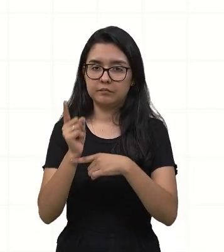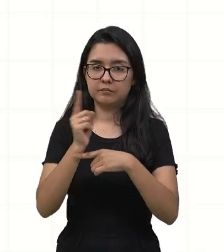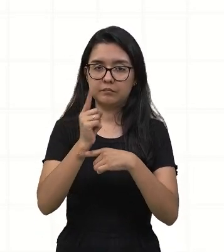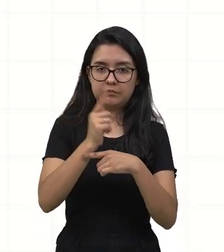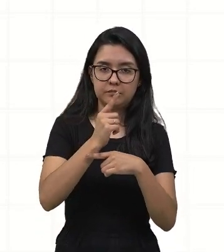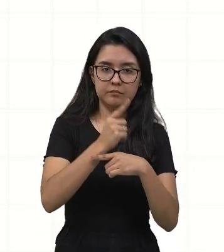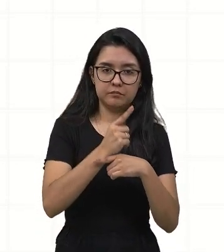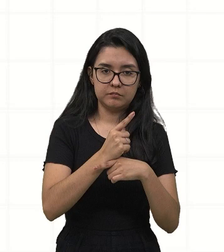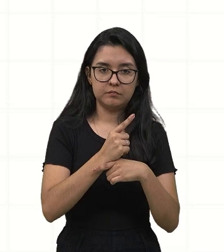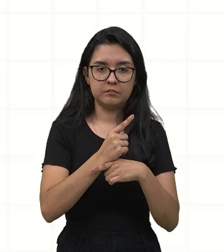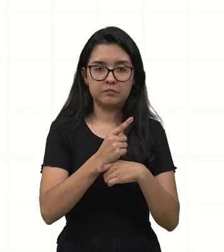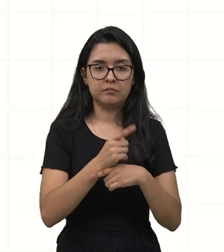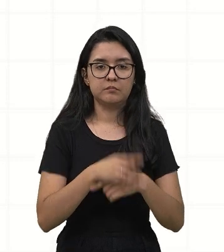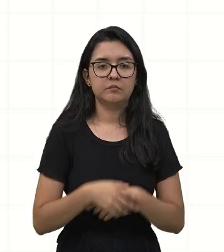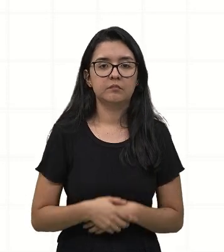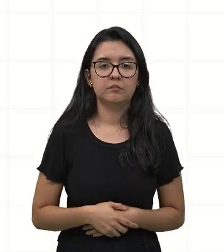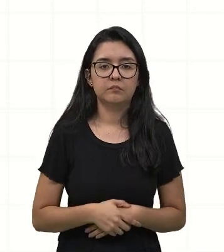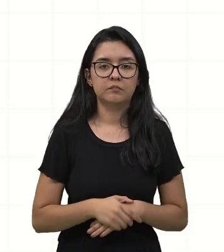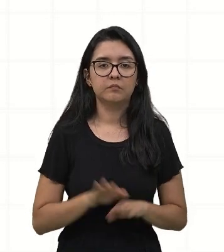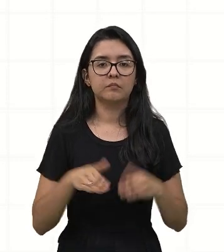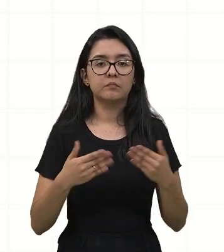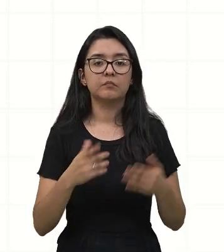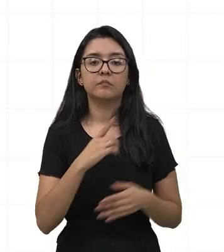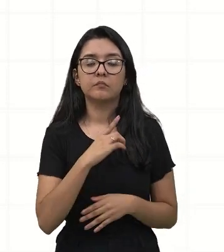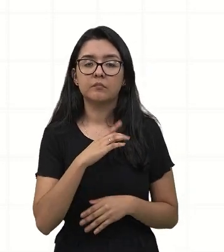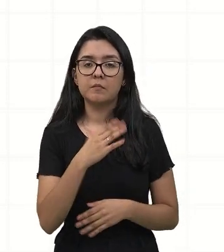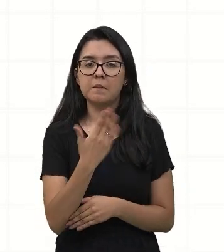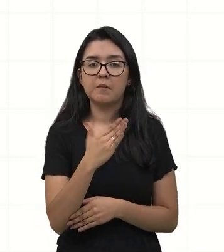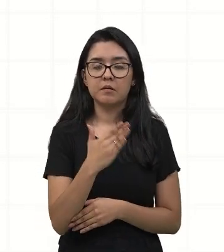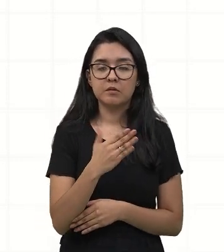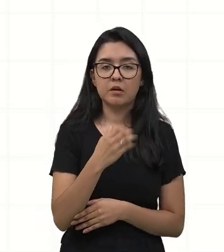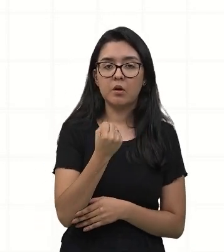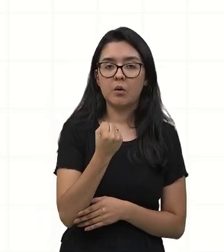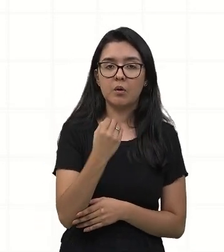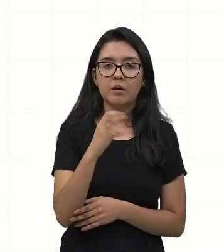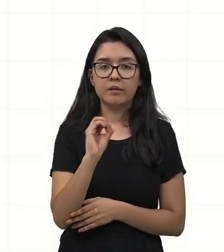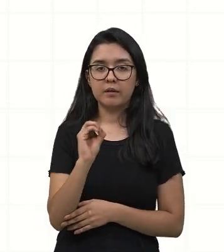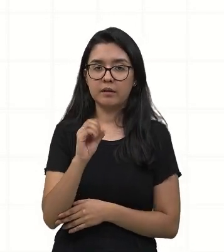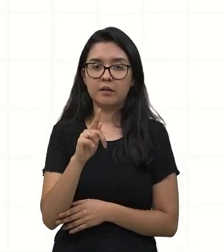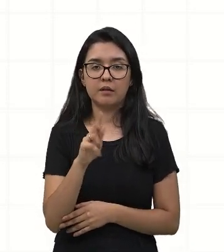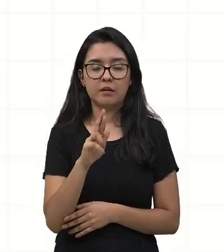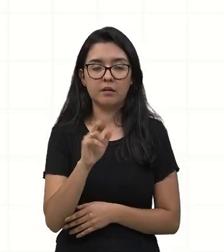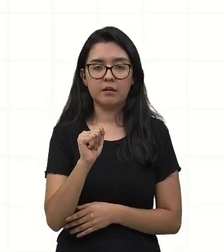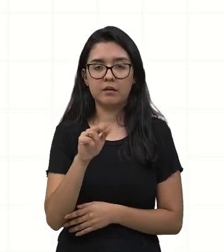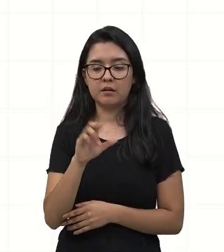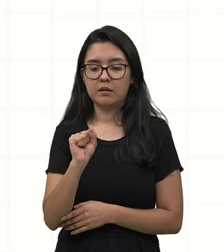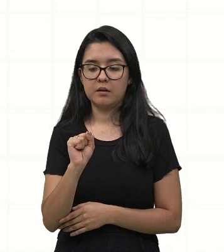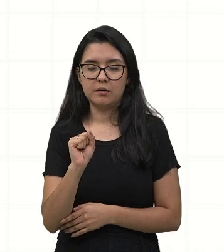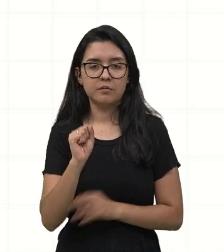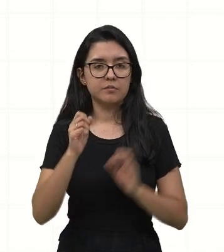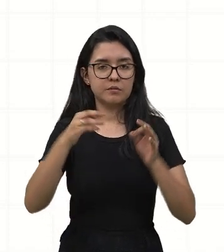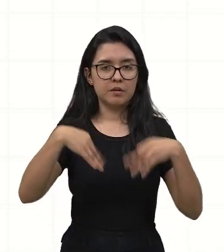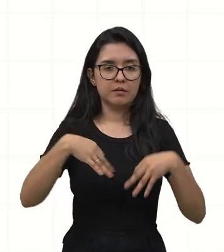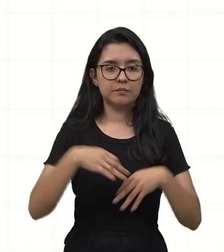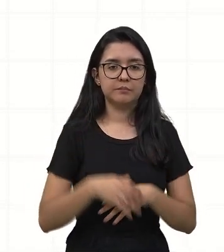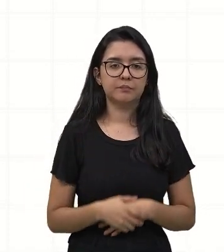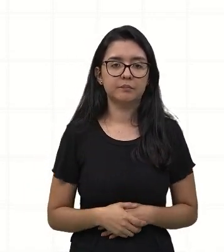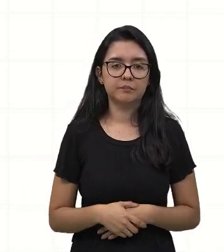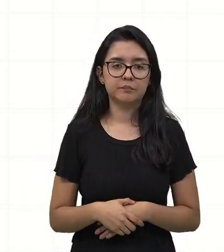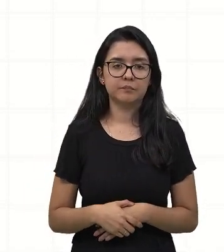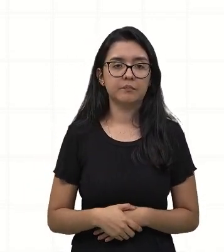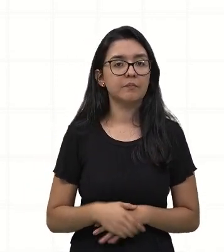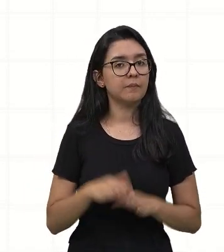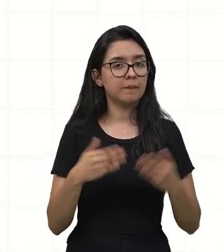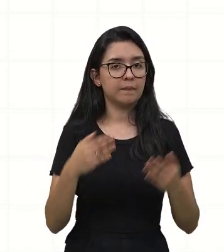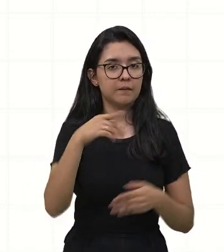70. Olha só, o nosso ângulo tem, então, aproximadamente 80 graus. Beleza? Bom, aprende aí,